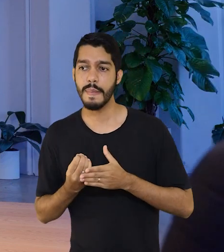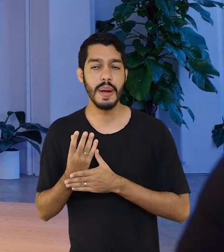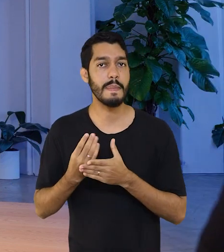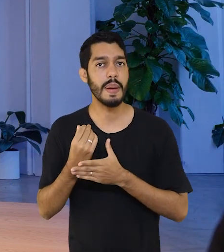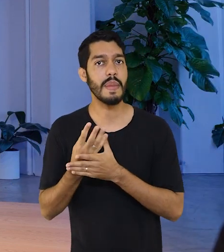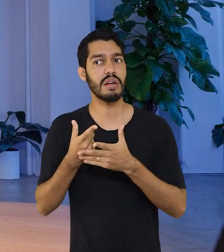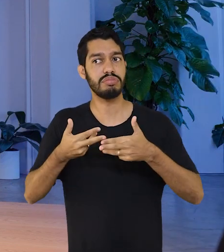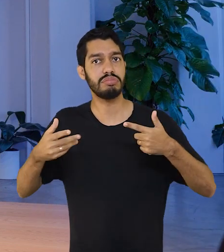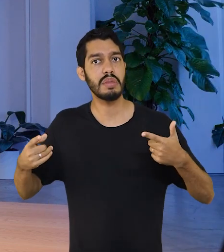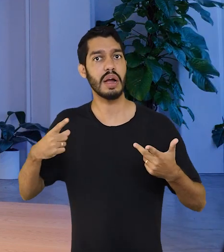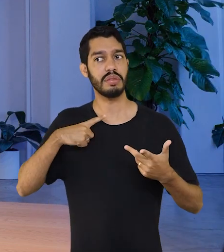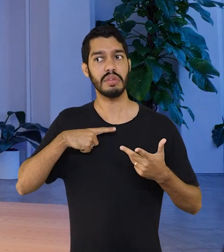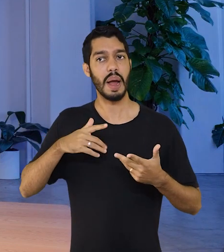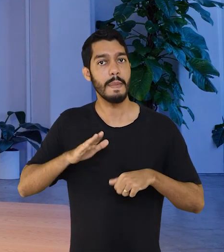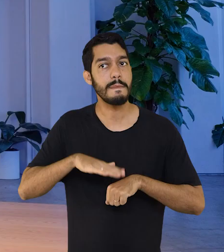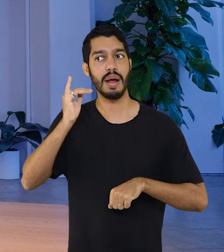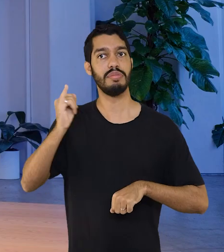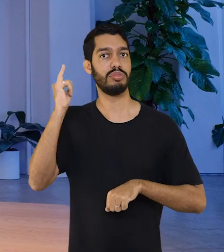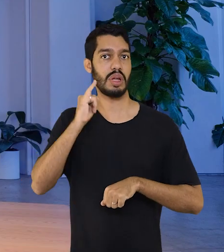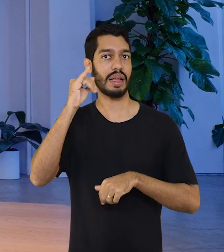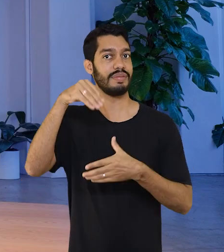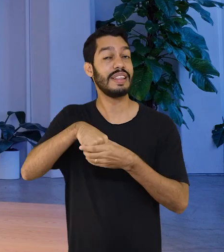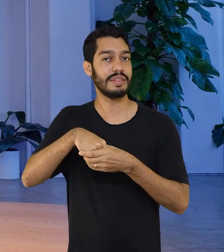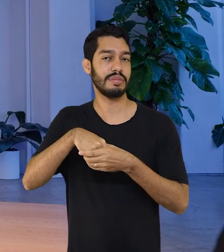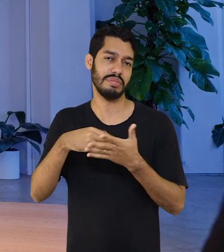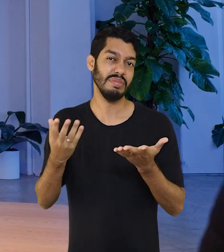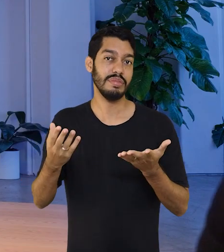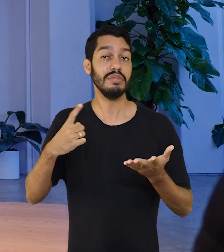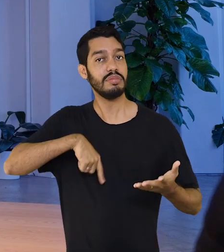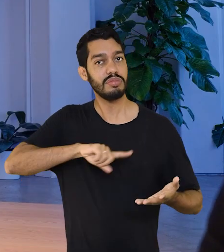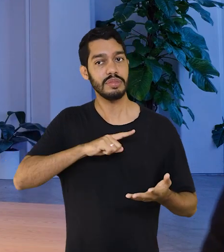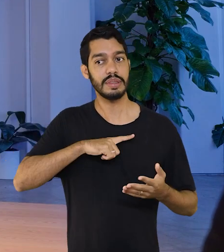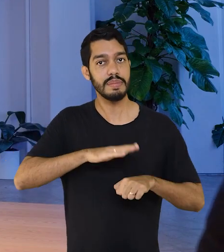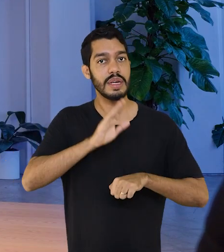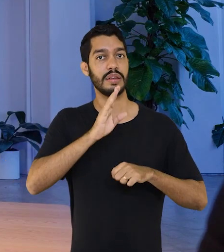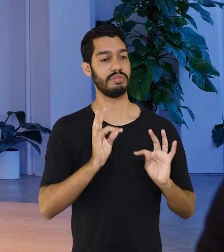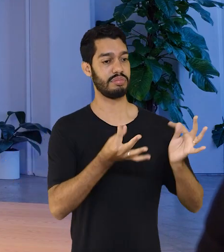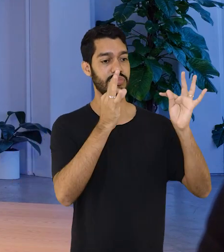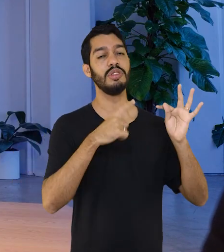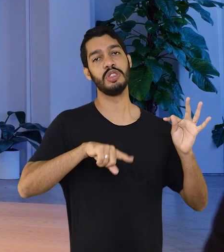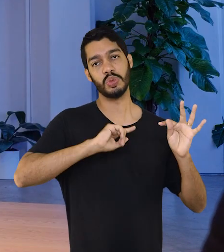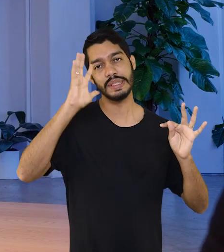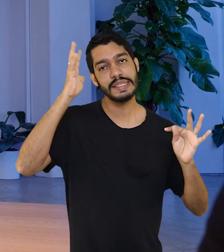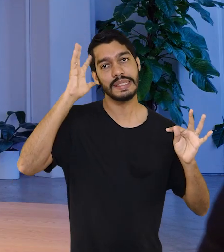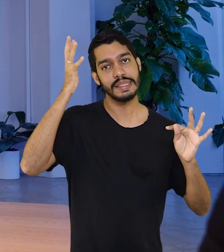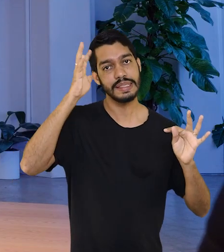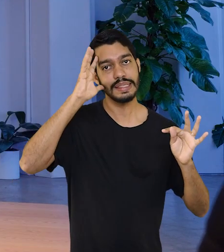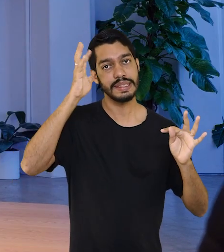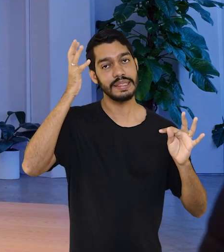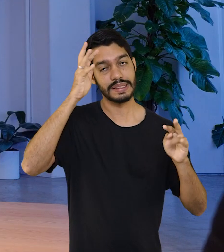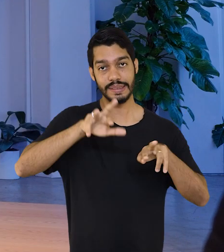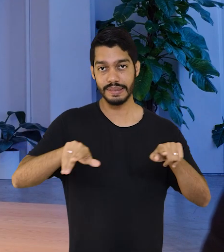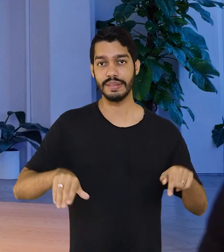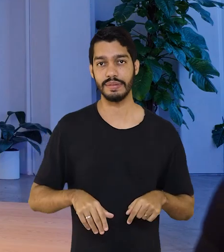criando uma comunidade cada vez mais relevante na internet. Eles usam a nossa tecnologia para tomar essas decisões. Tá? E como isso funciona na